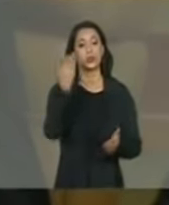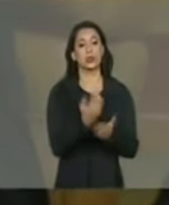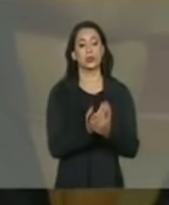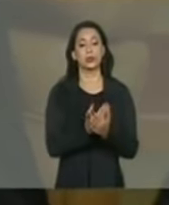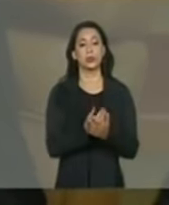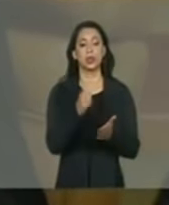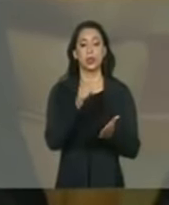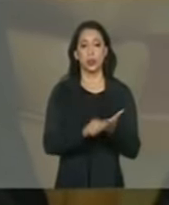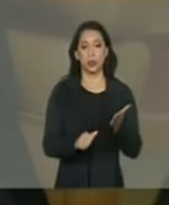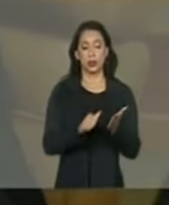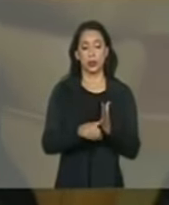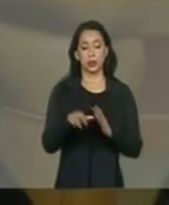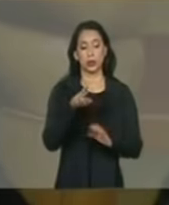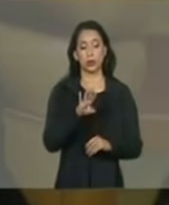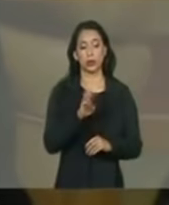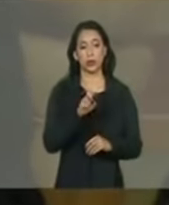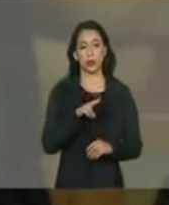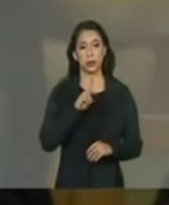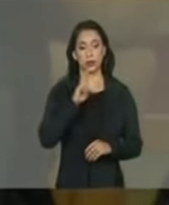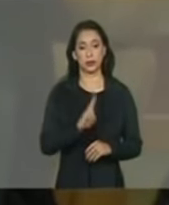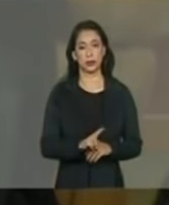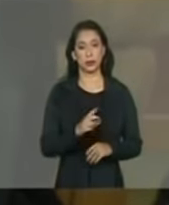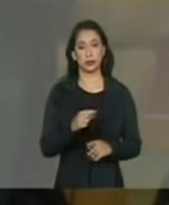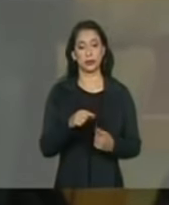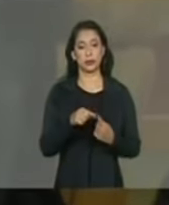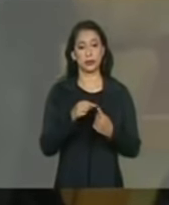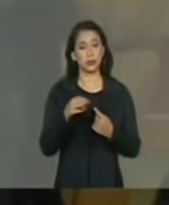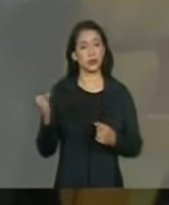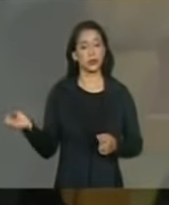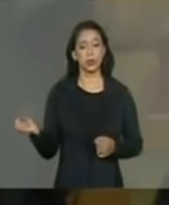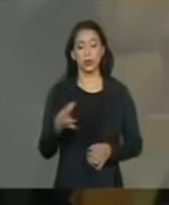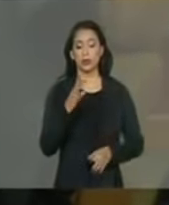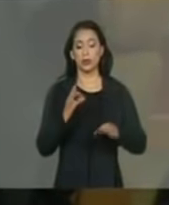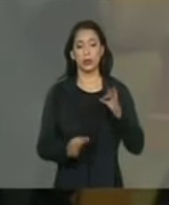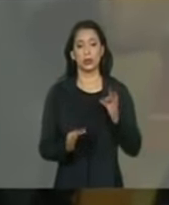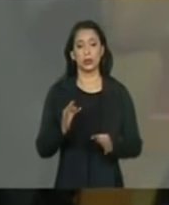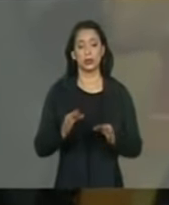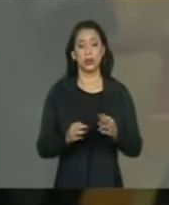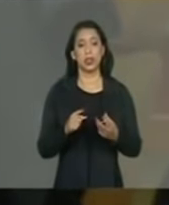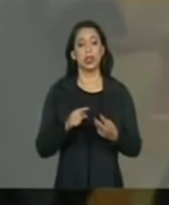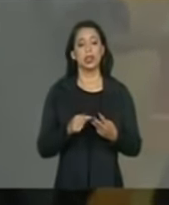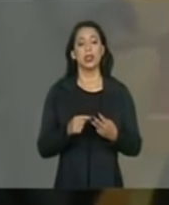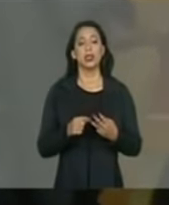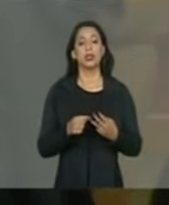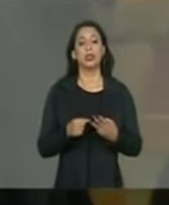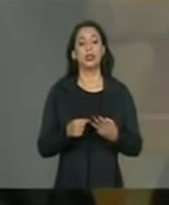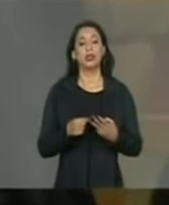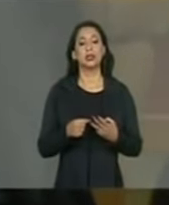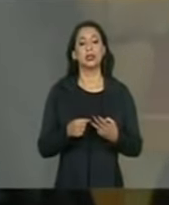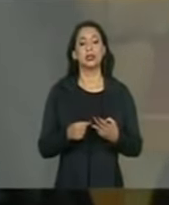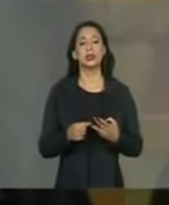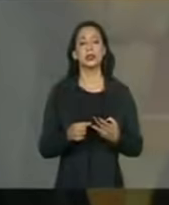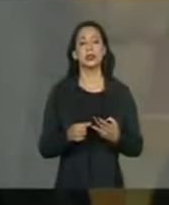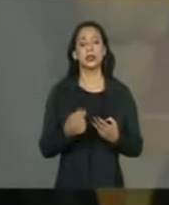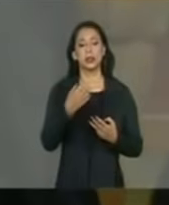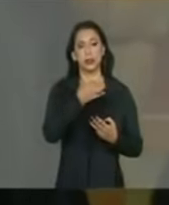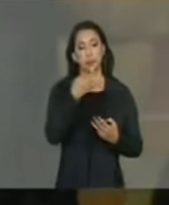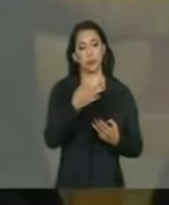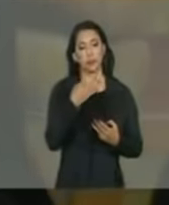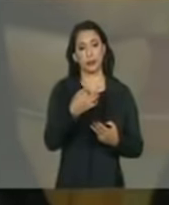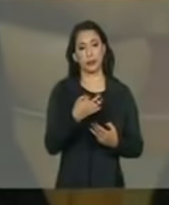réu condenado a um novo julgamento e finalmente uma terceira posição que é acolhida pela doutrina